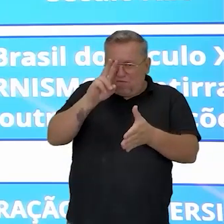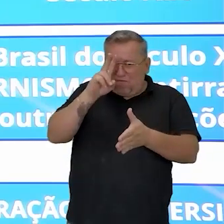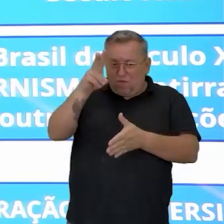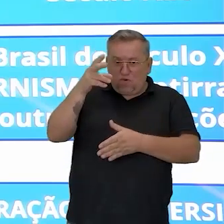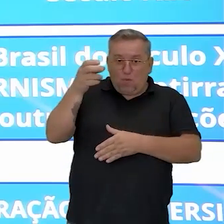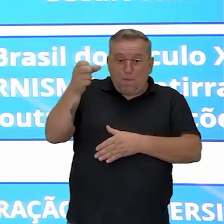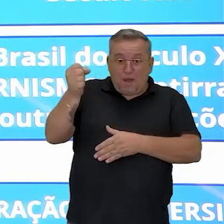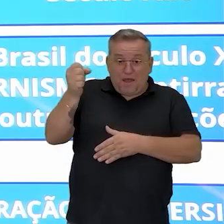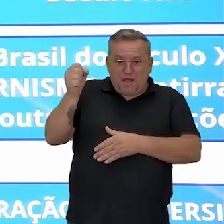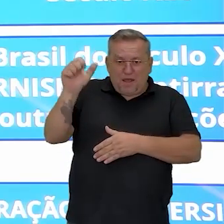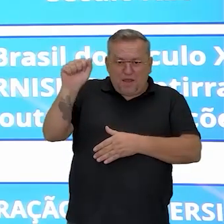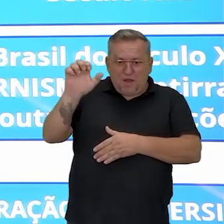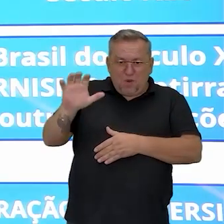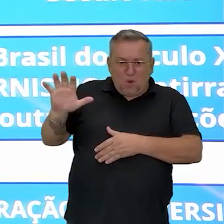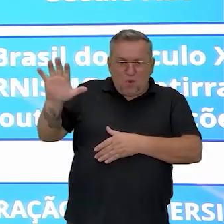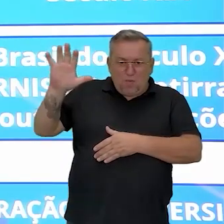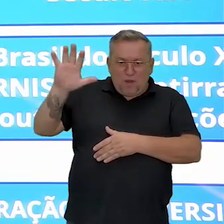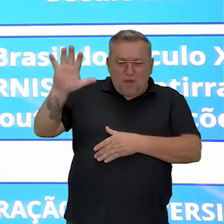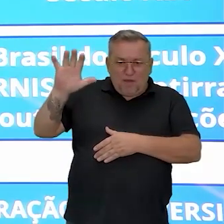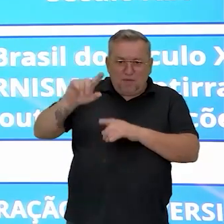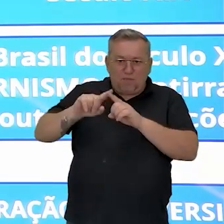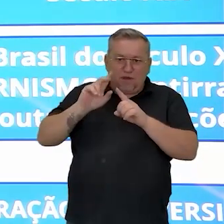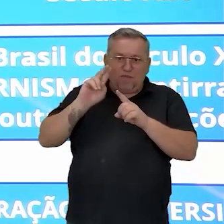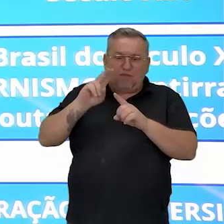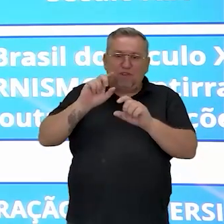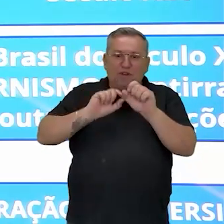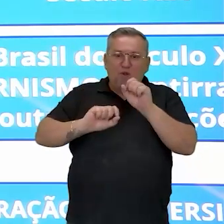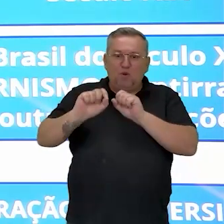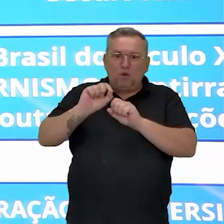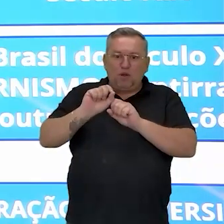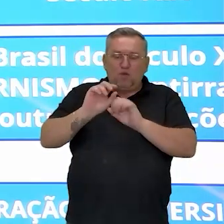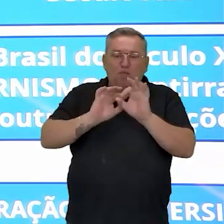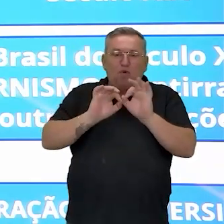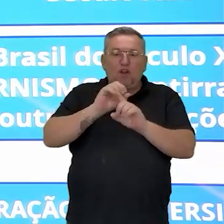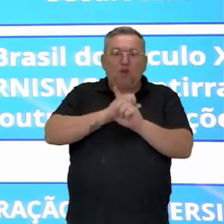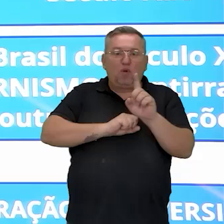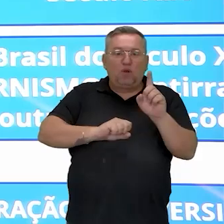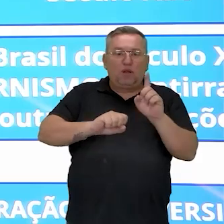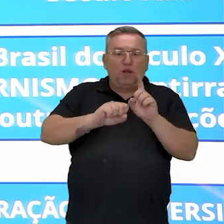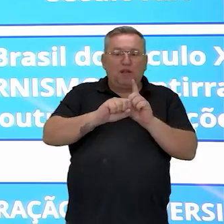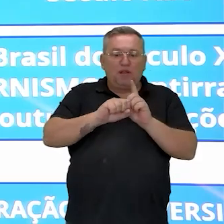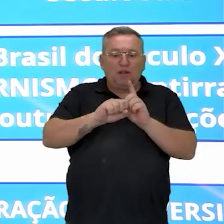branca, europeia, numa perspectiva de projeto social chamado de